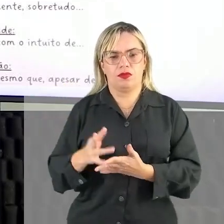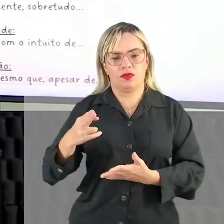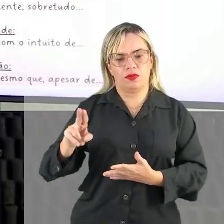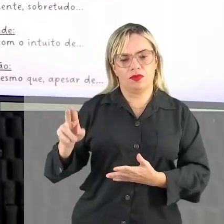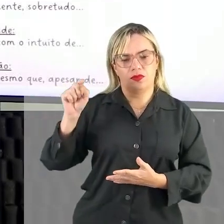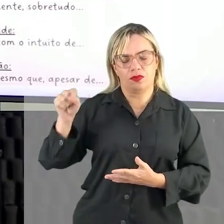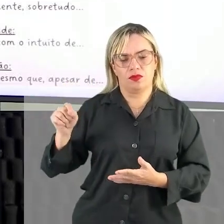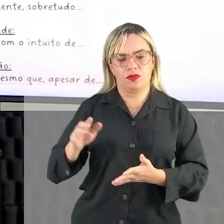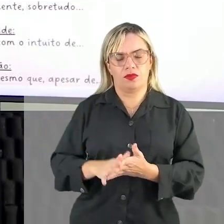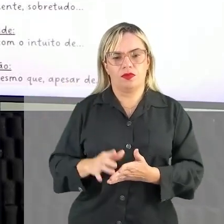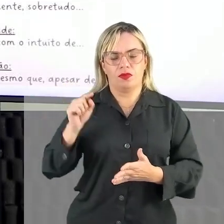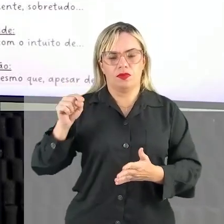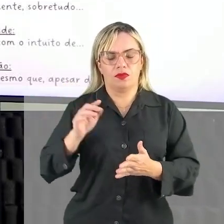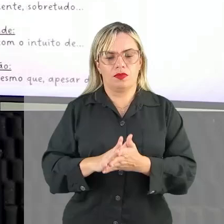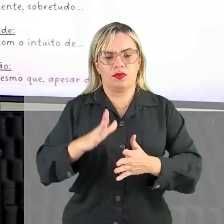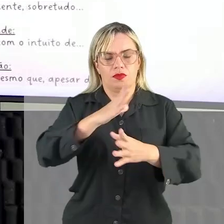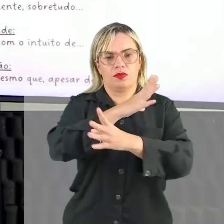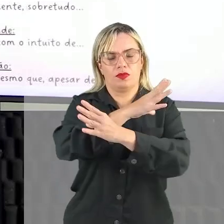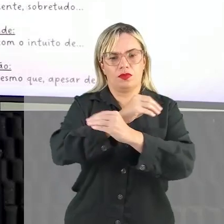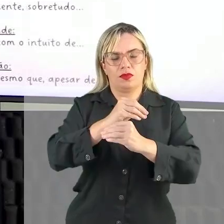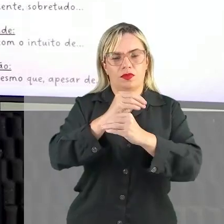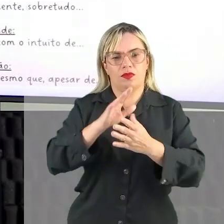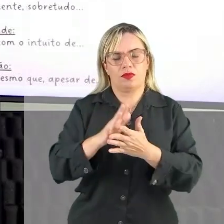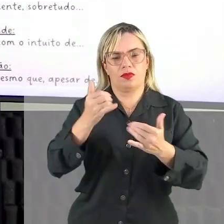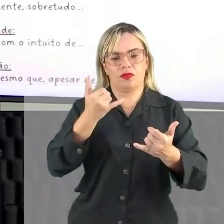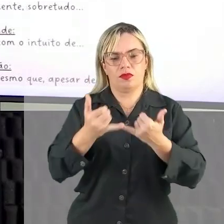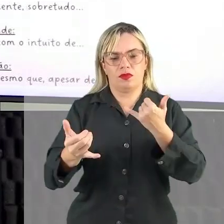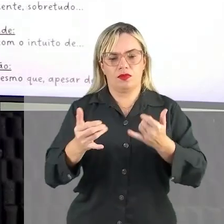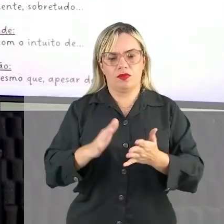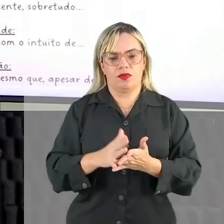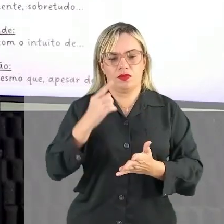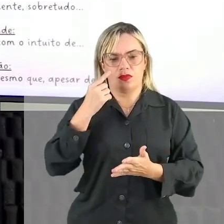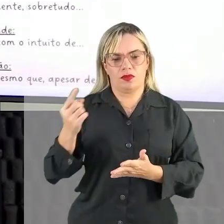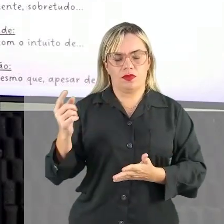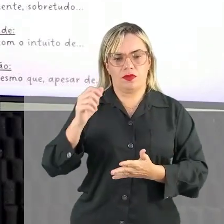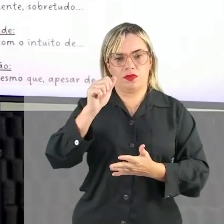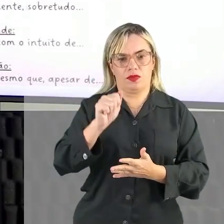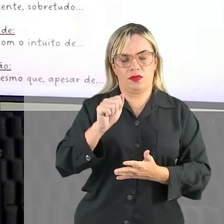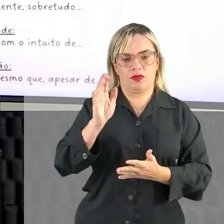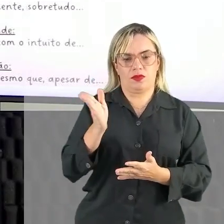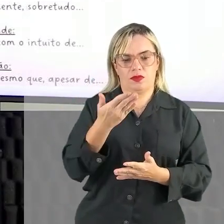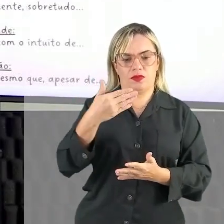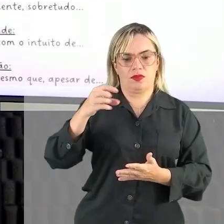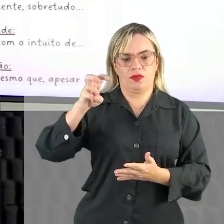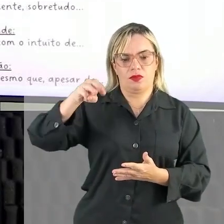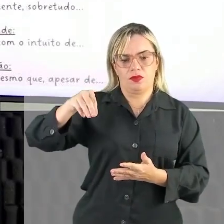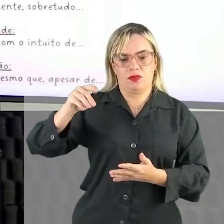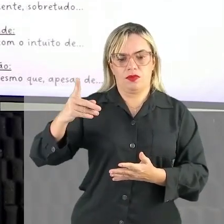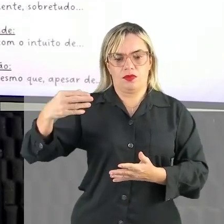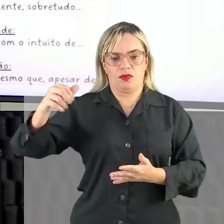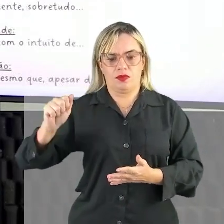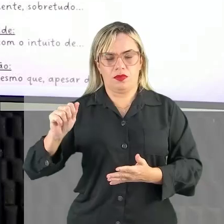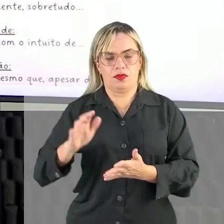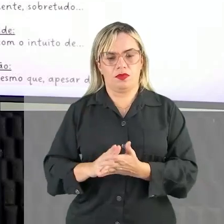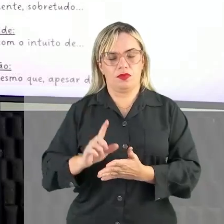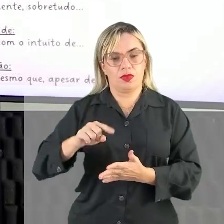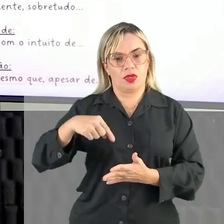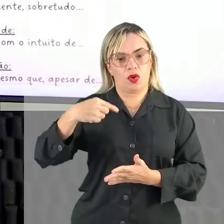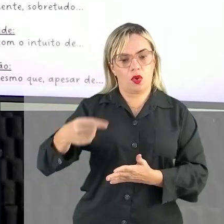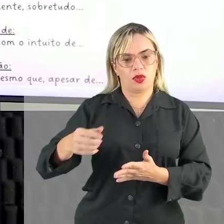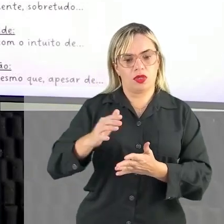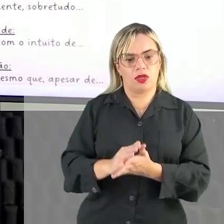duas conjunções que são muito parecidas a medida que e na medida